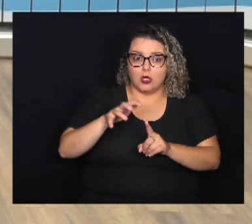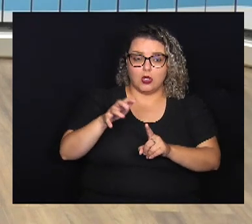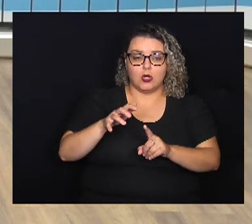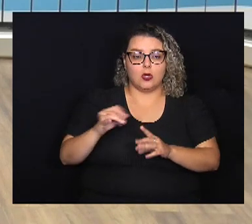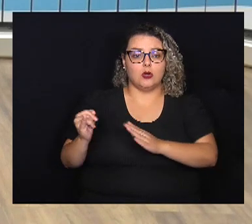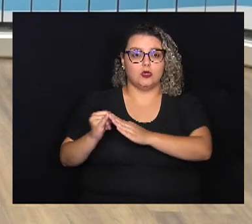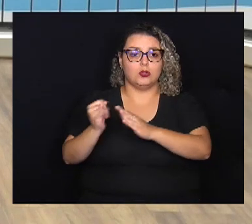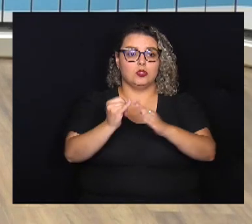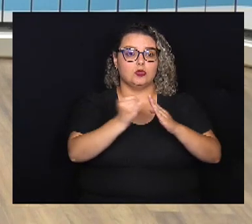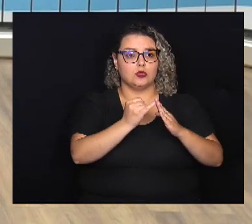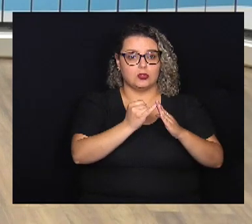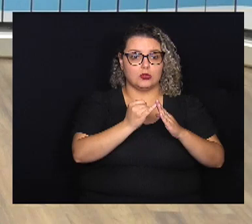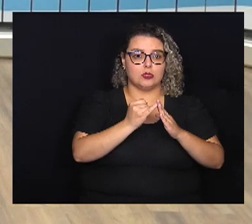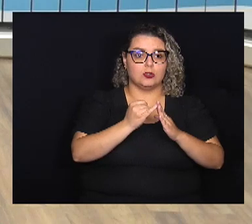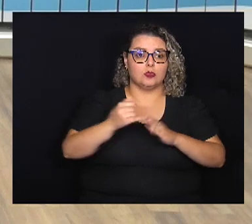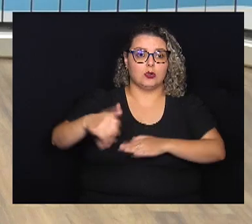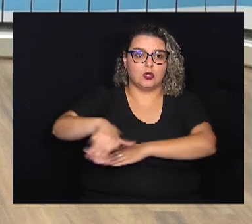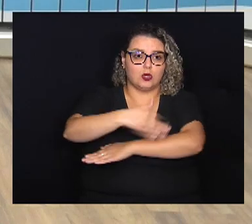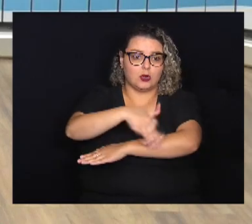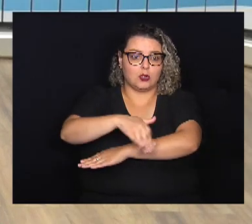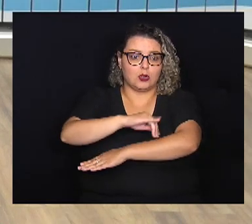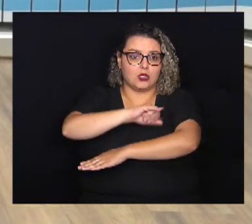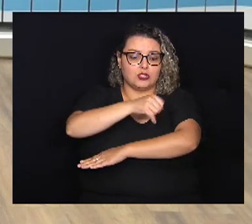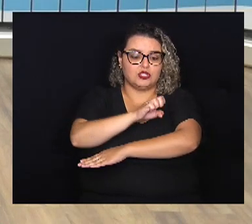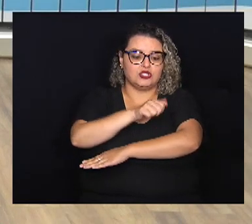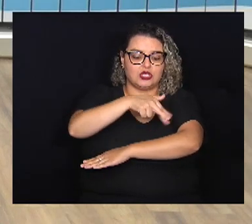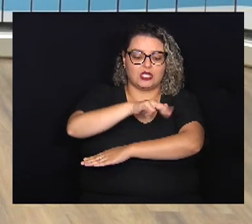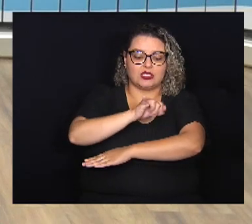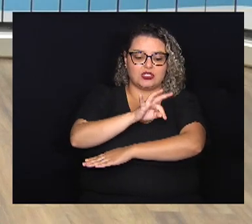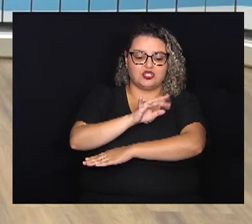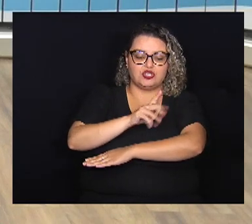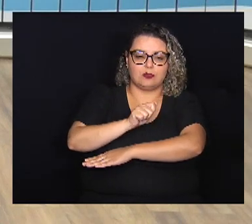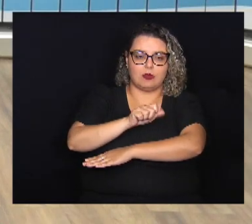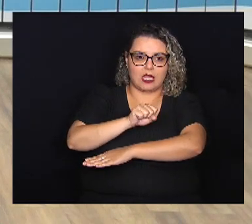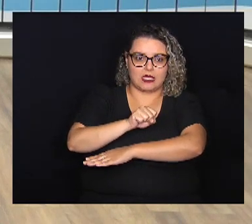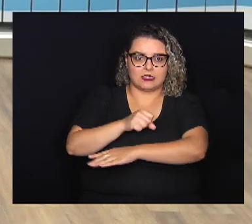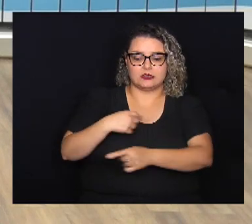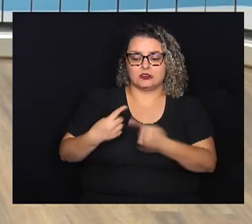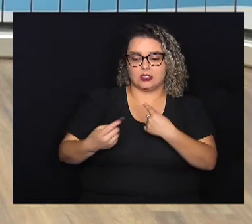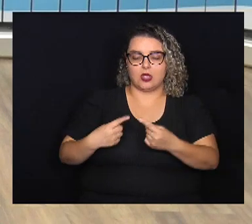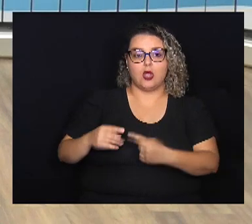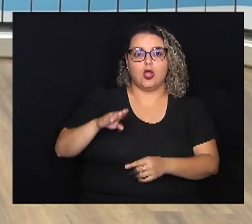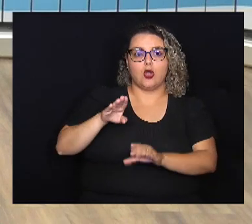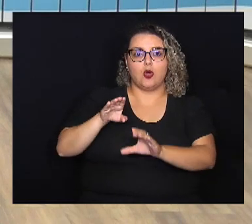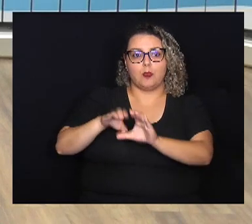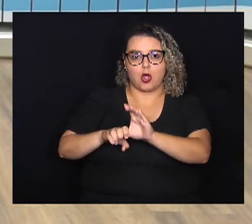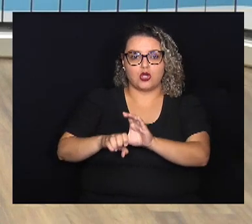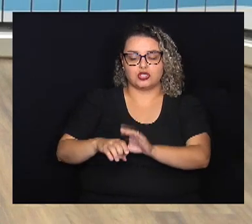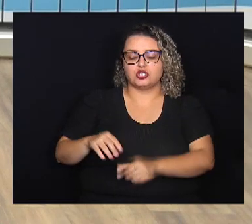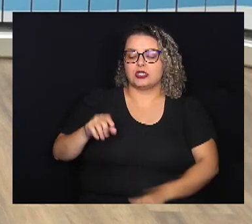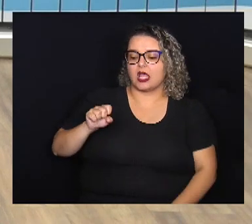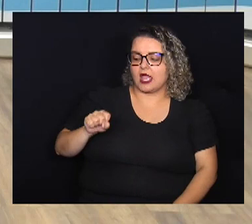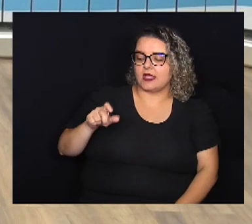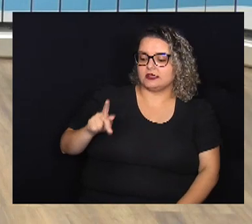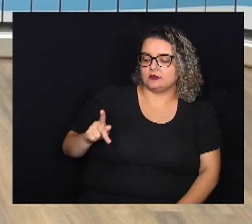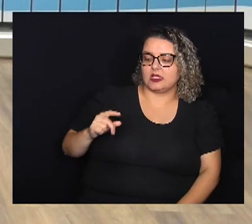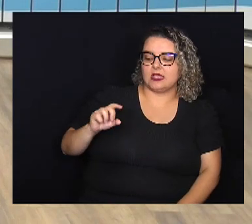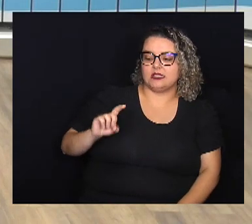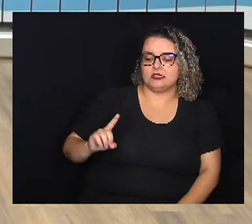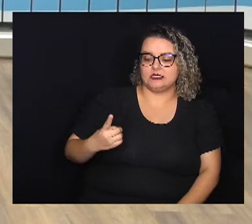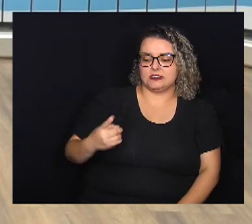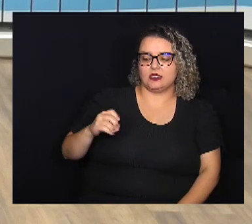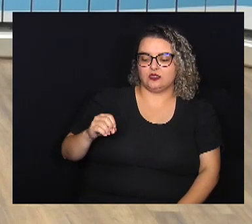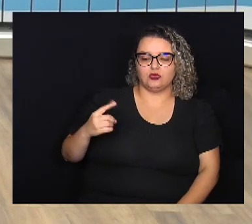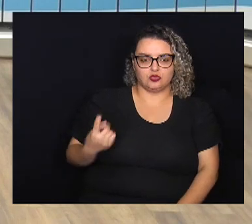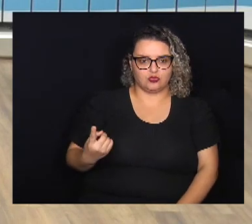imóveis que ficam na rua do Jequitibás na avenida Robert Bosch na SP101 e na rua Maria